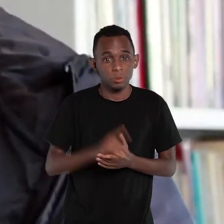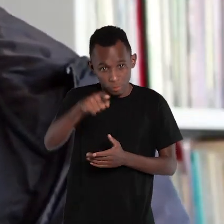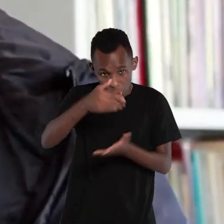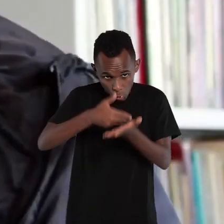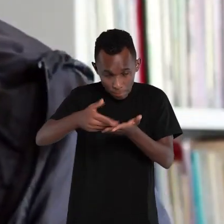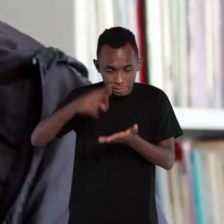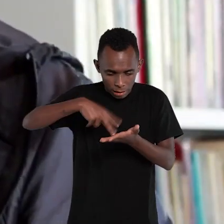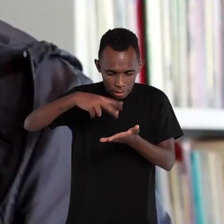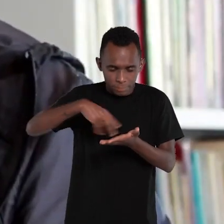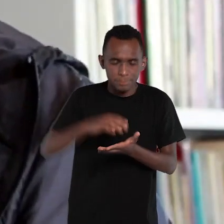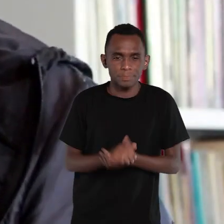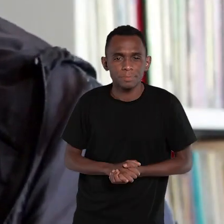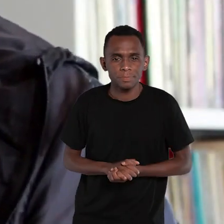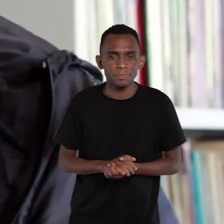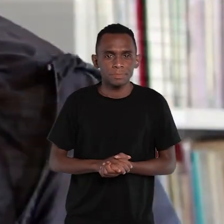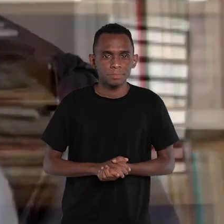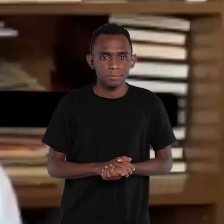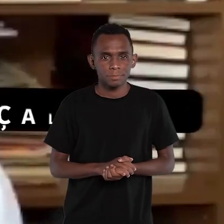você começa a ler agora.